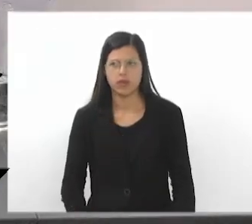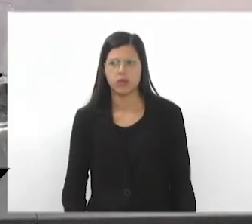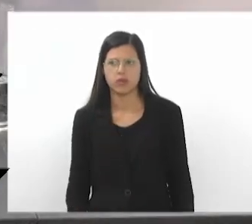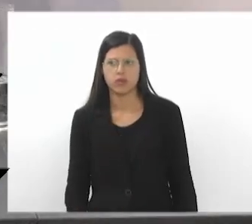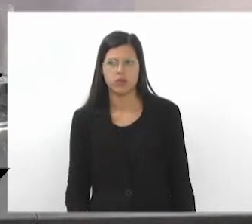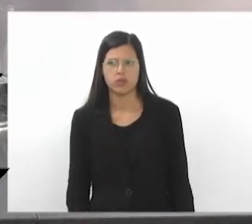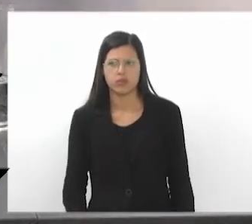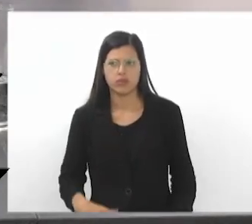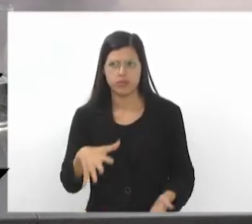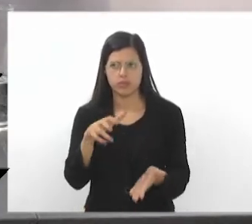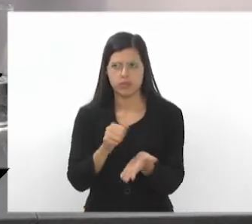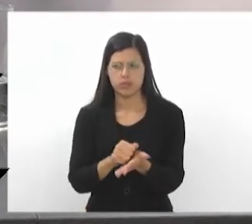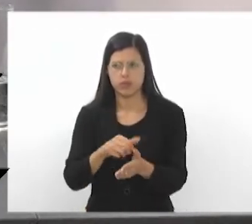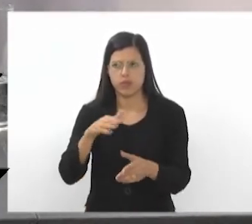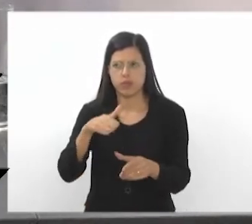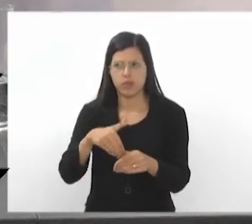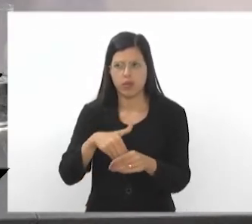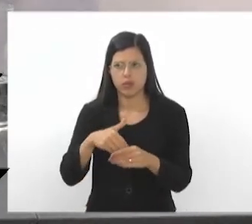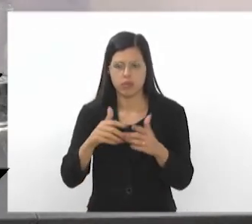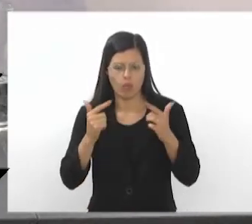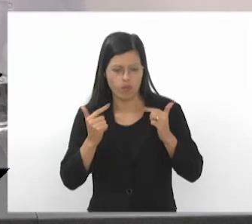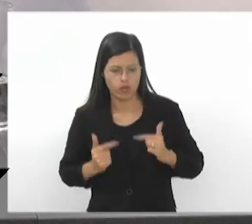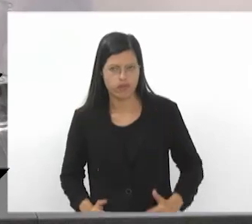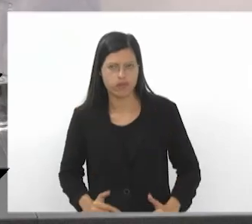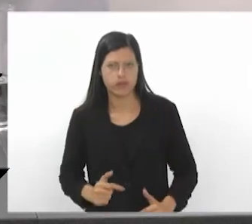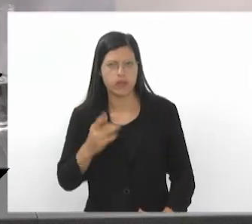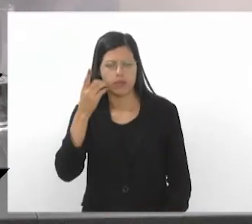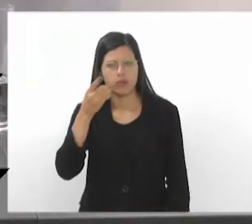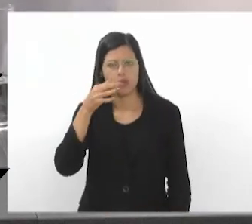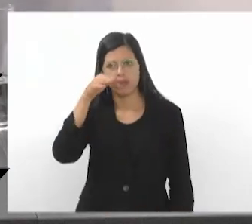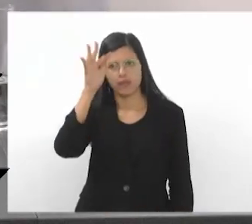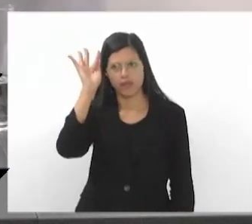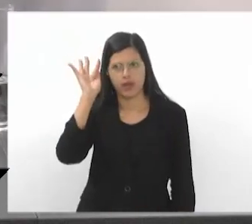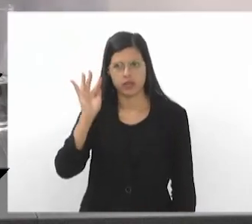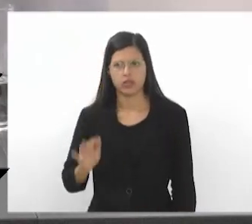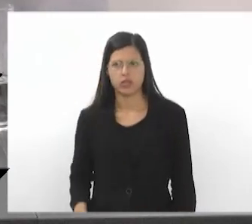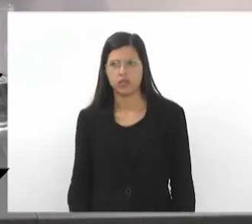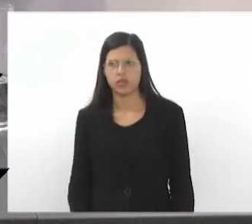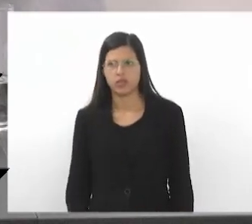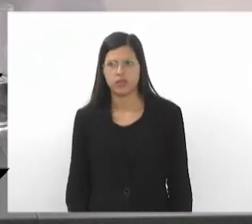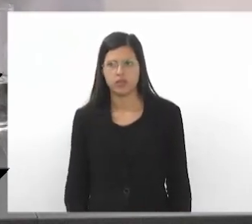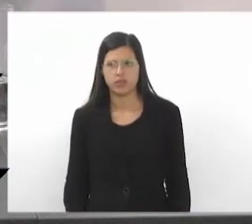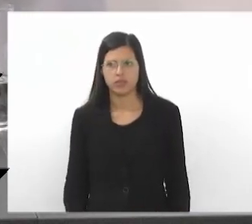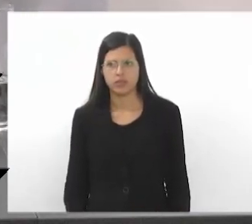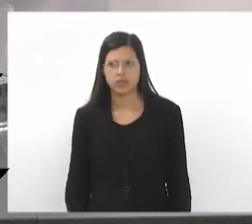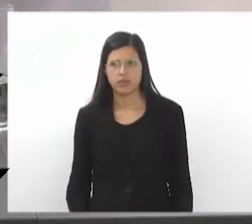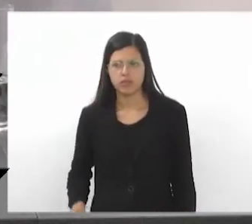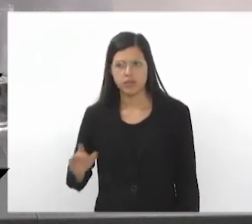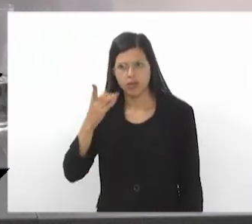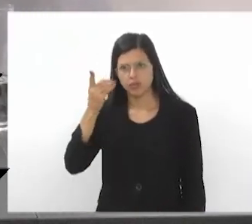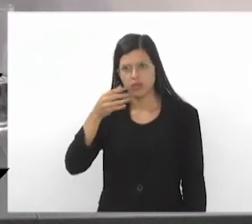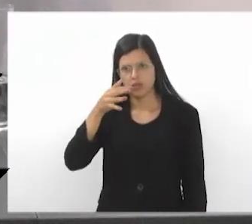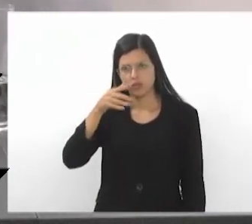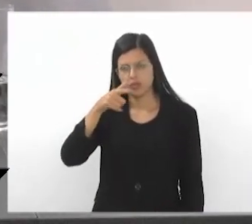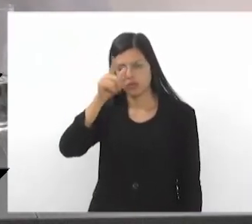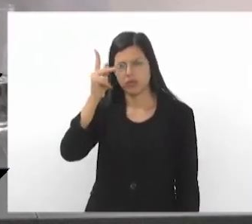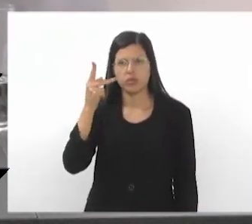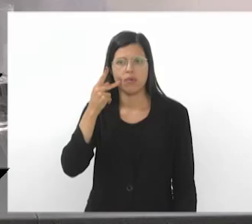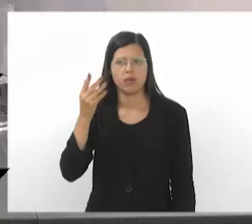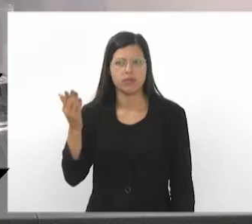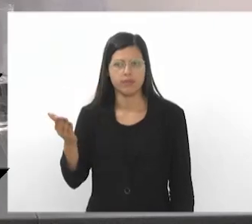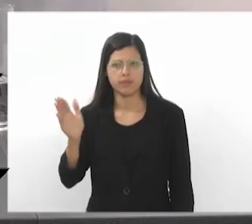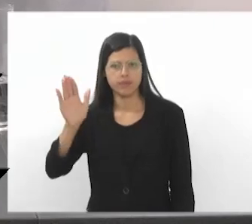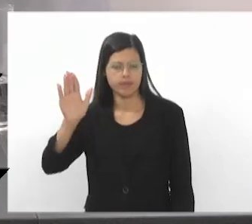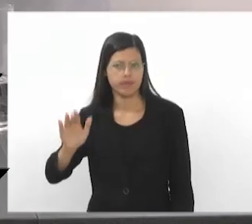Aprovado, registrado o voto pela abstenção do deputado... Presidente, posso lhe fazer uma pergunta? Lógico.